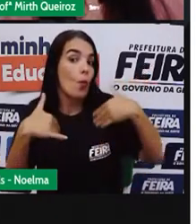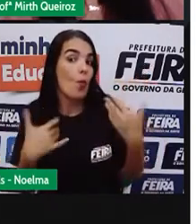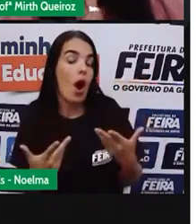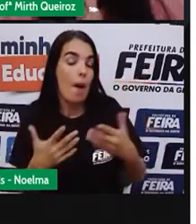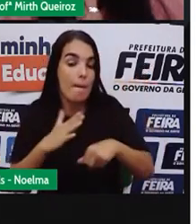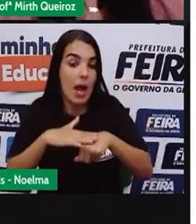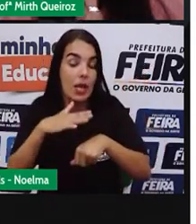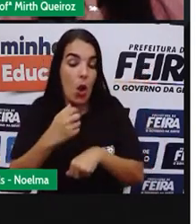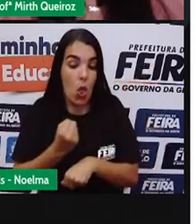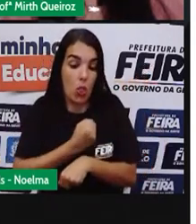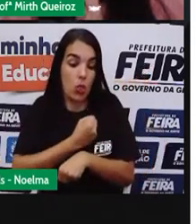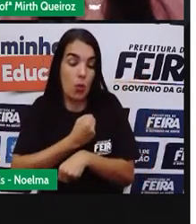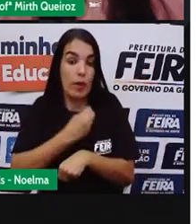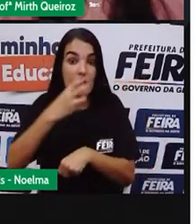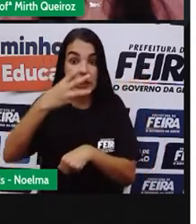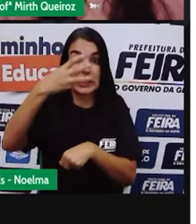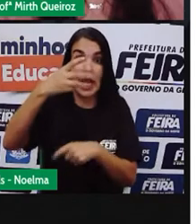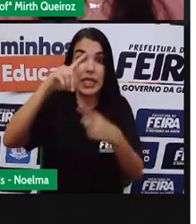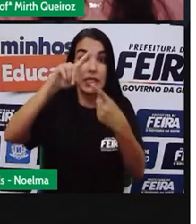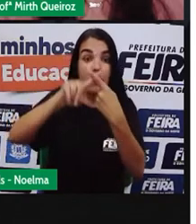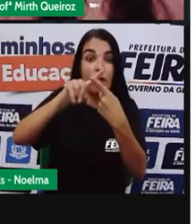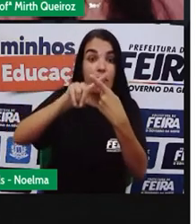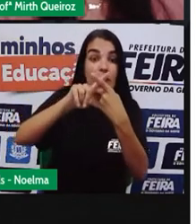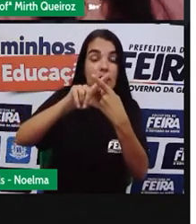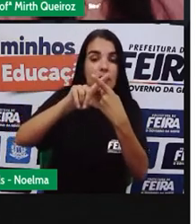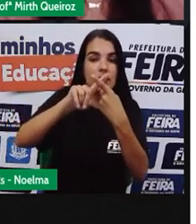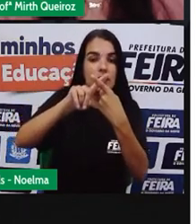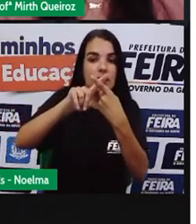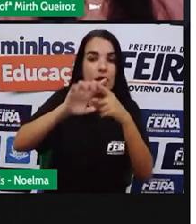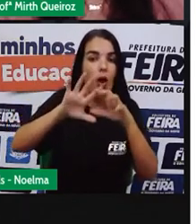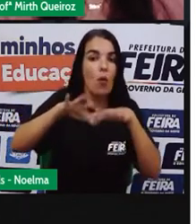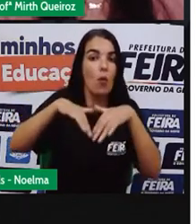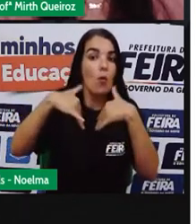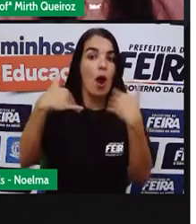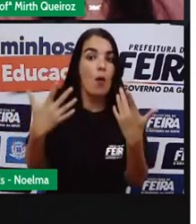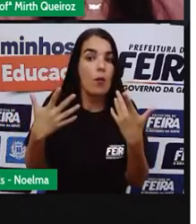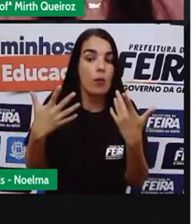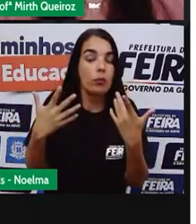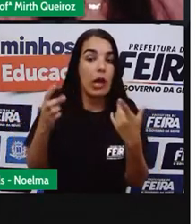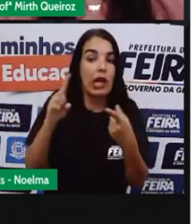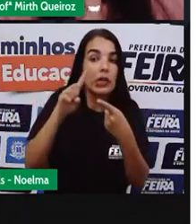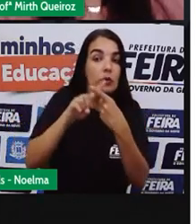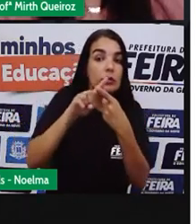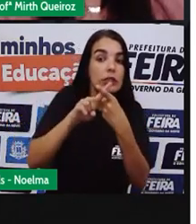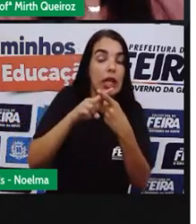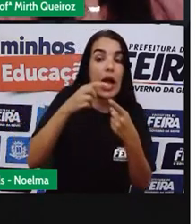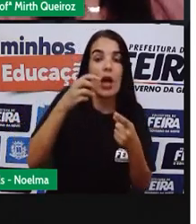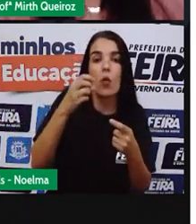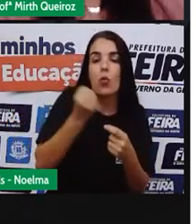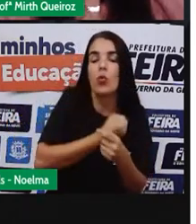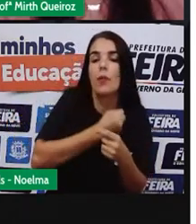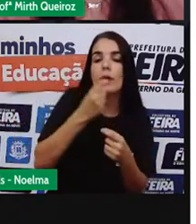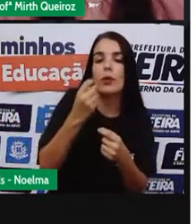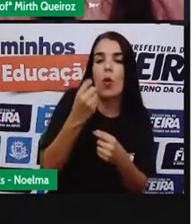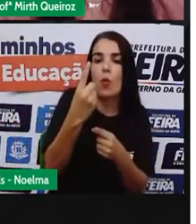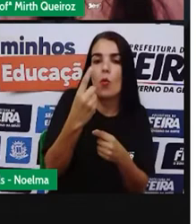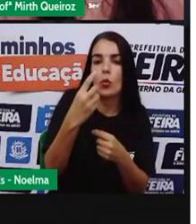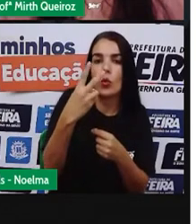maior número da amarelinha e eu quero o triplo do maior número presente nesta